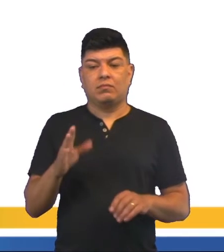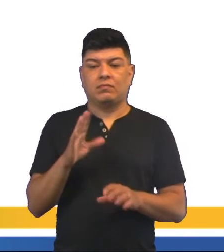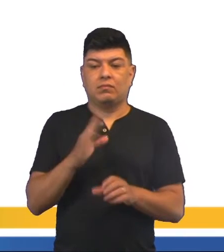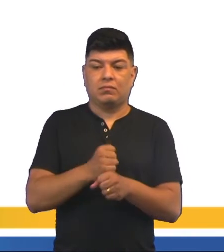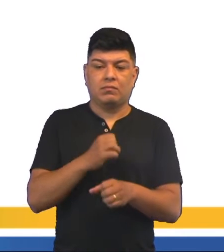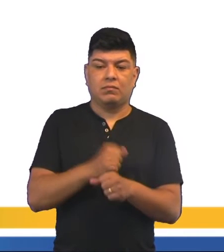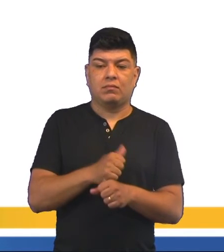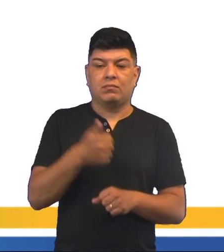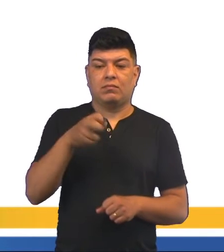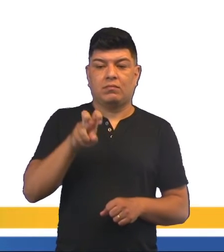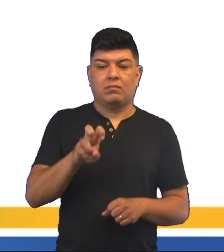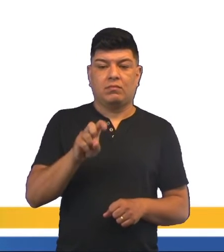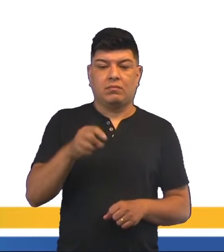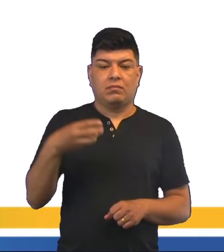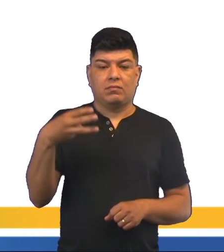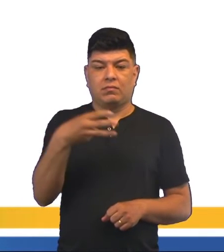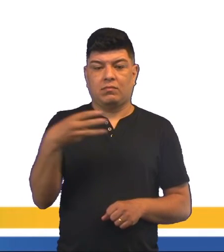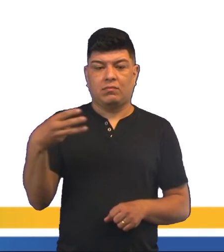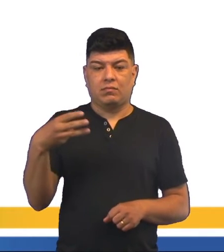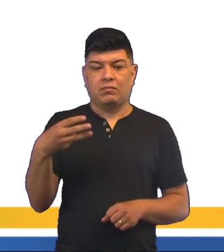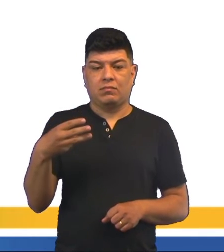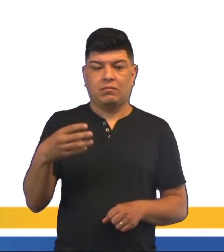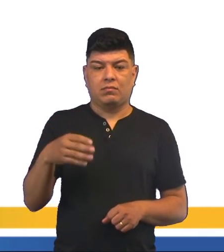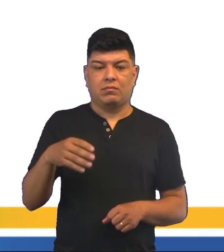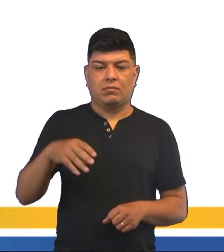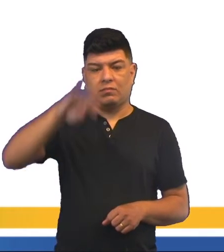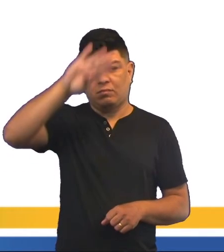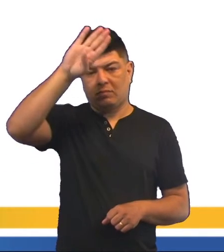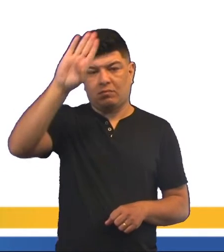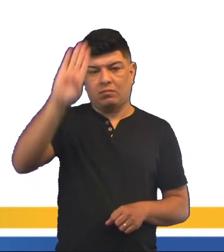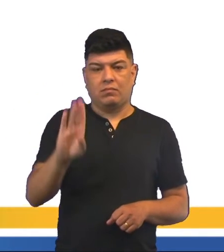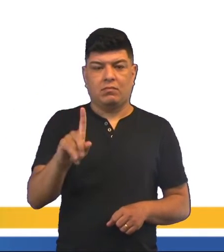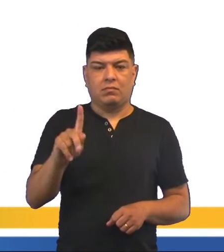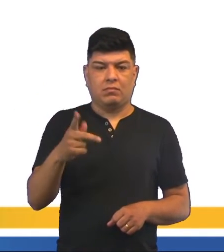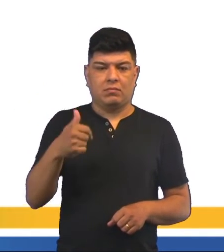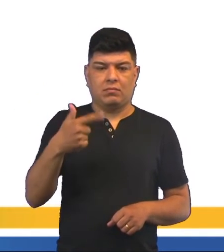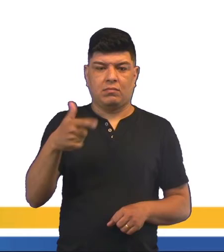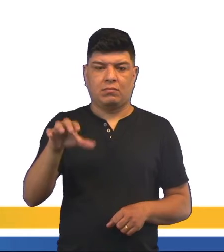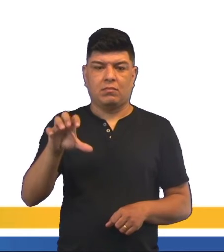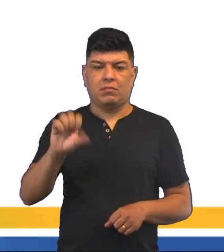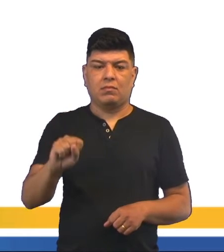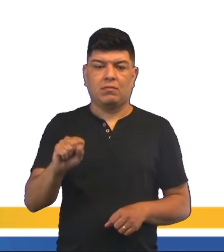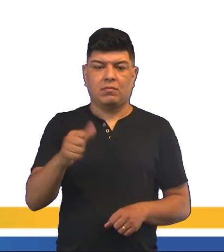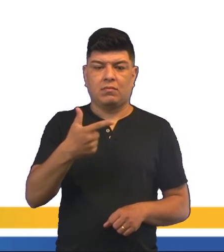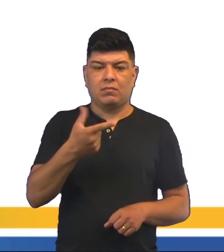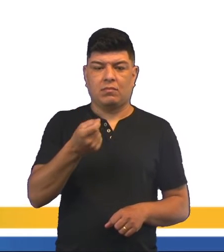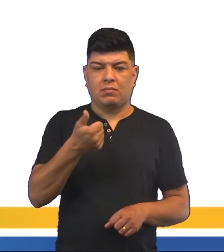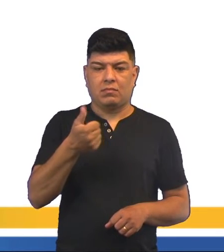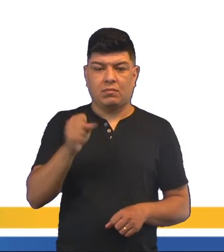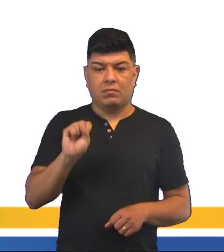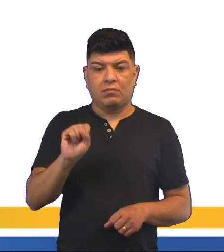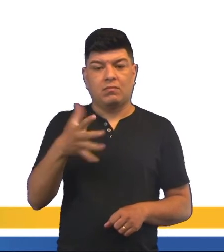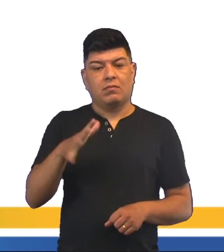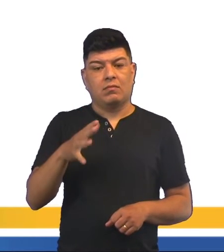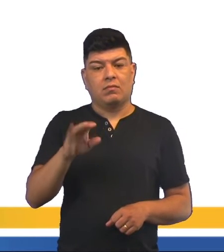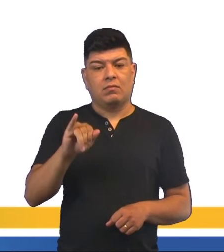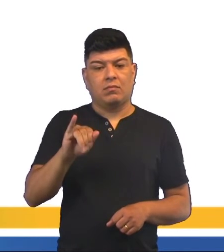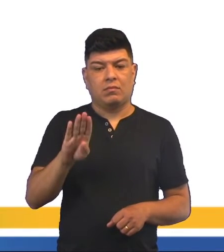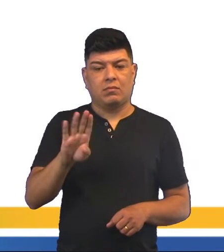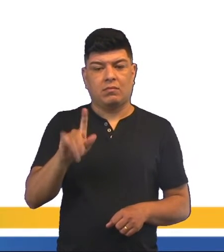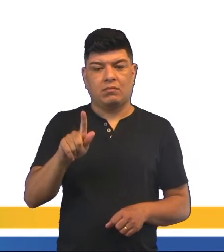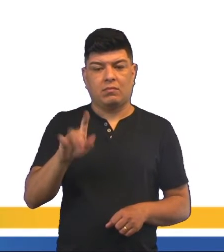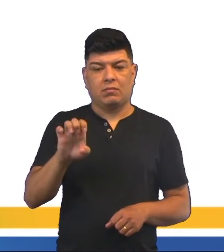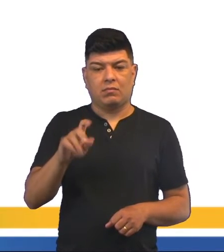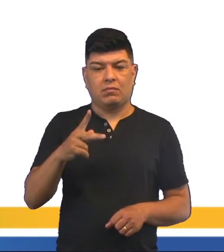Somando um total de reais, né, de 15,33 bilhões em 2018, de acordo com o